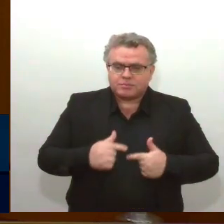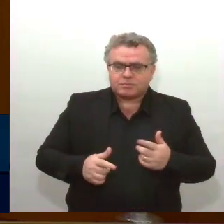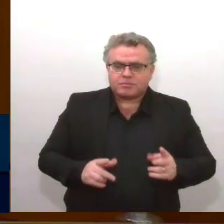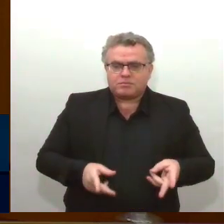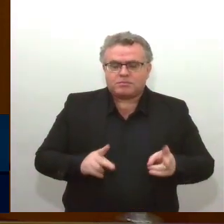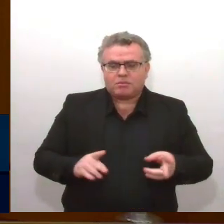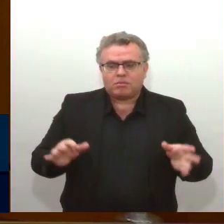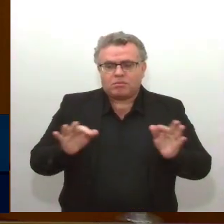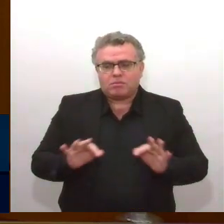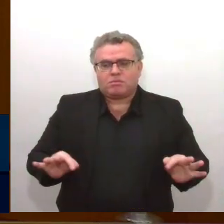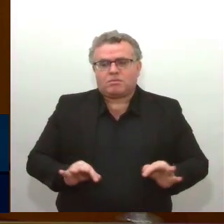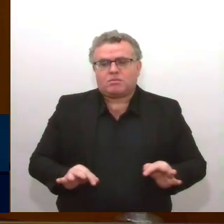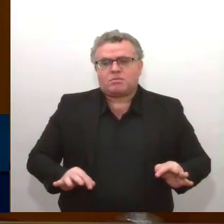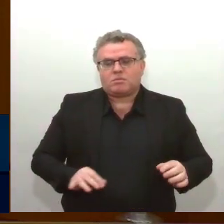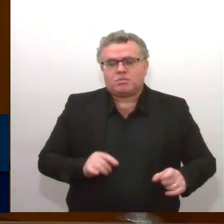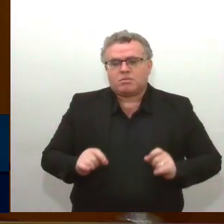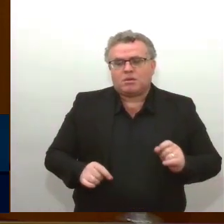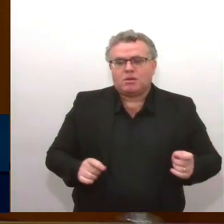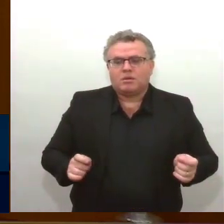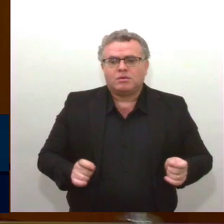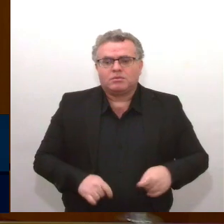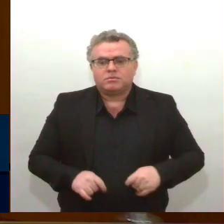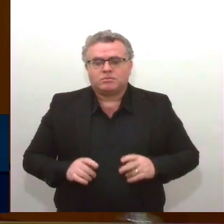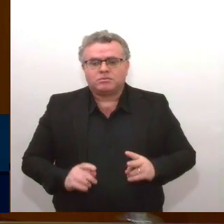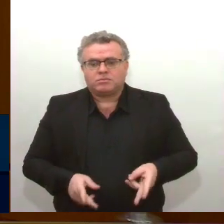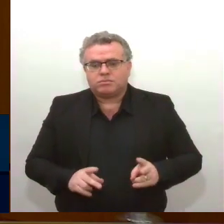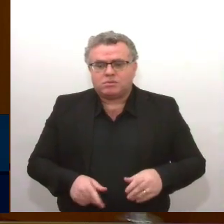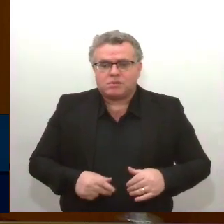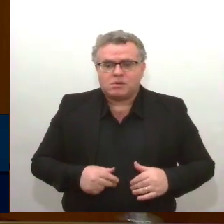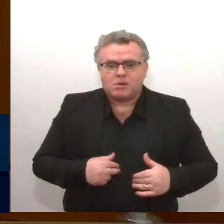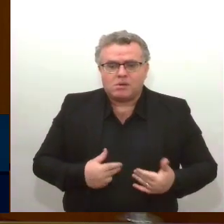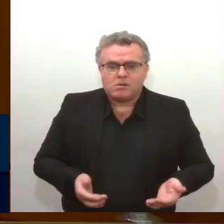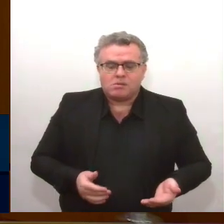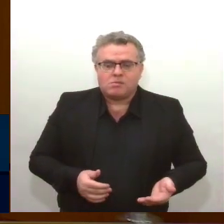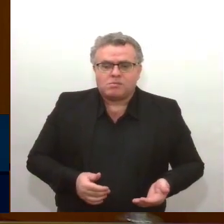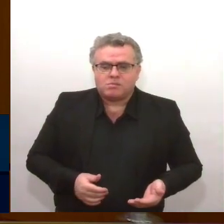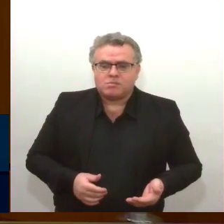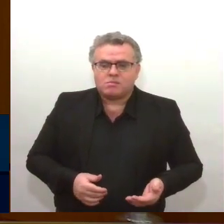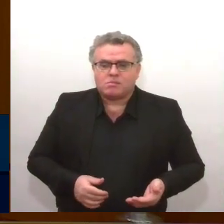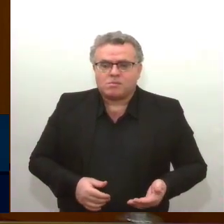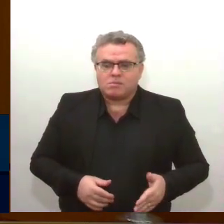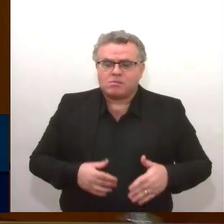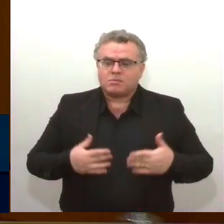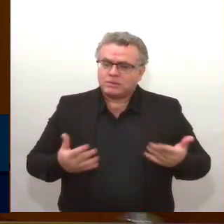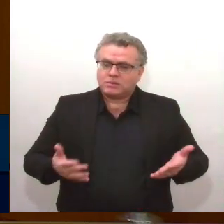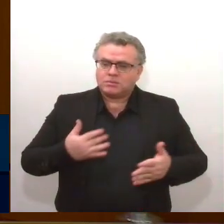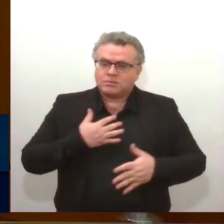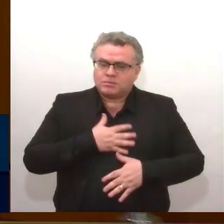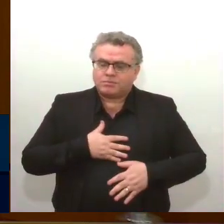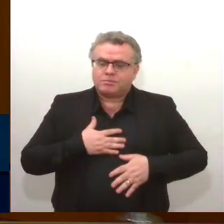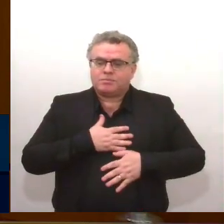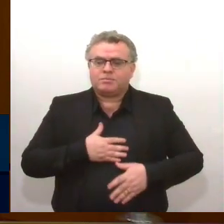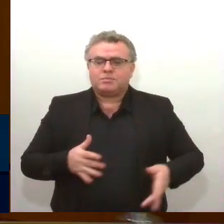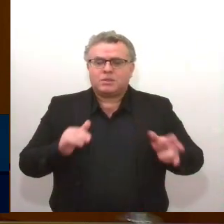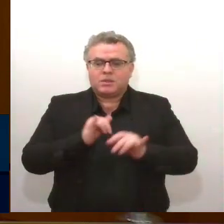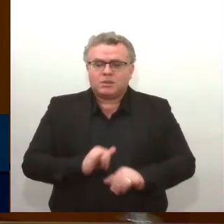tudo aconteceu como tudo finalizou fiz questão de levar ideias propostas minhas redes sociais aí nós divulgamos diversas